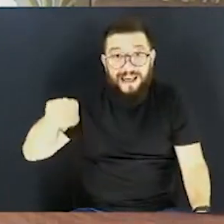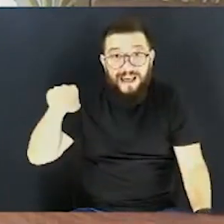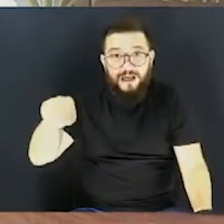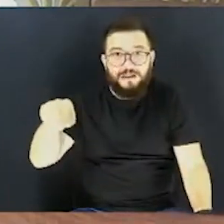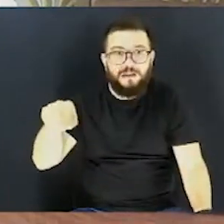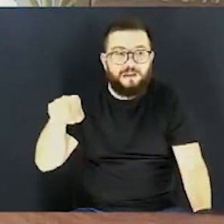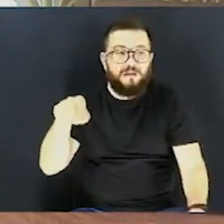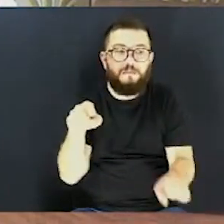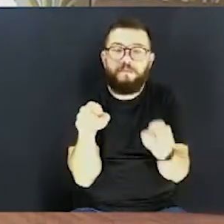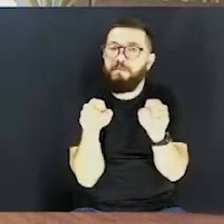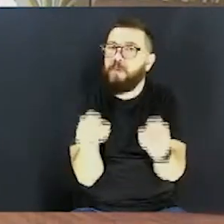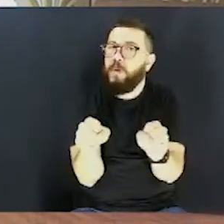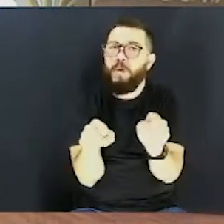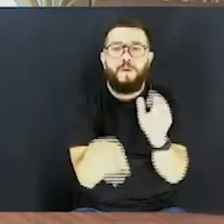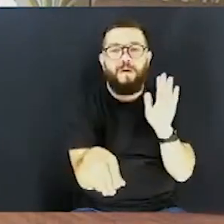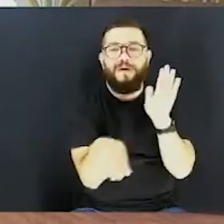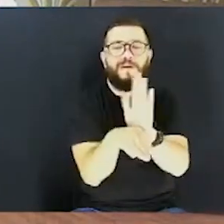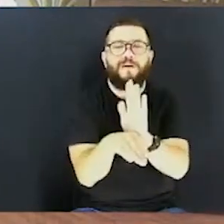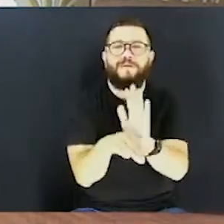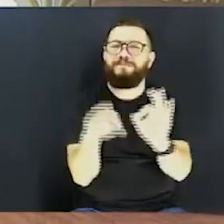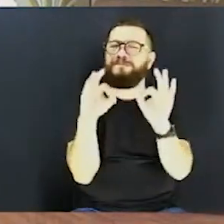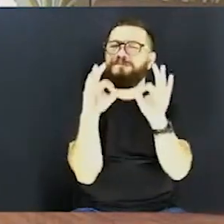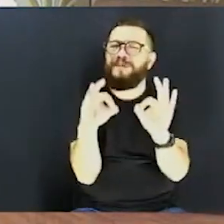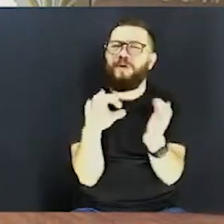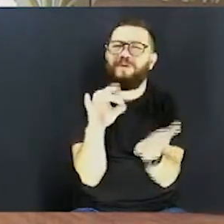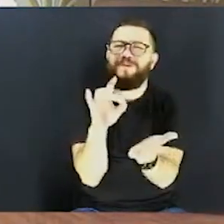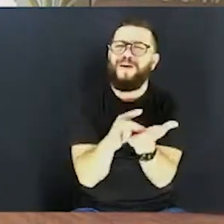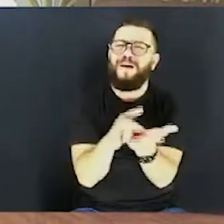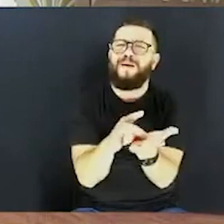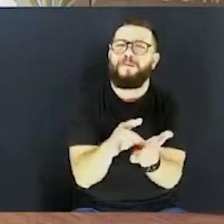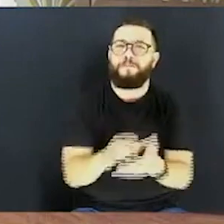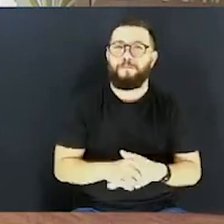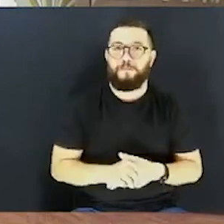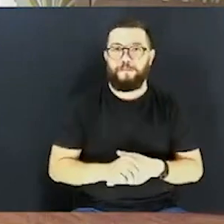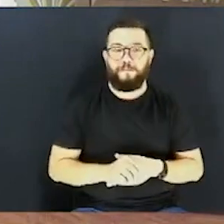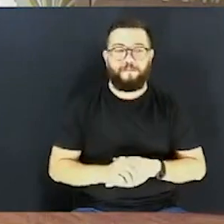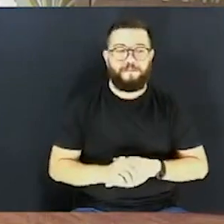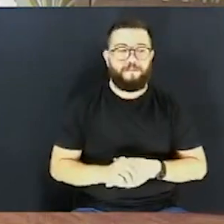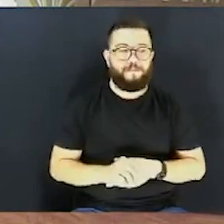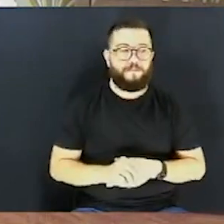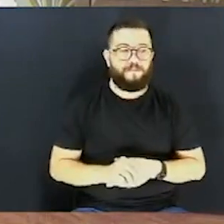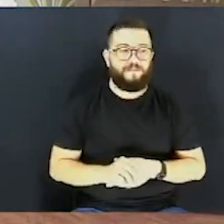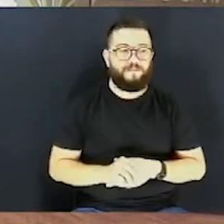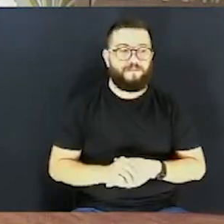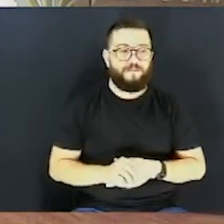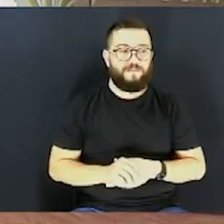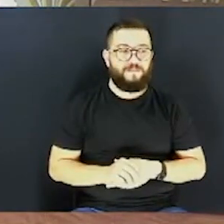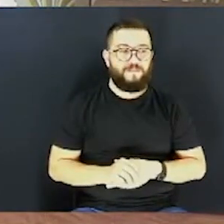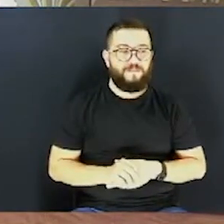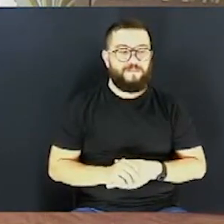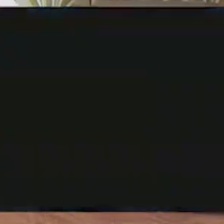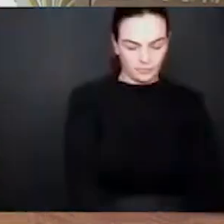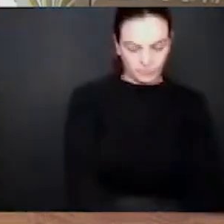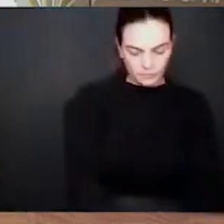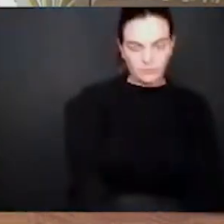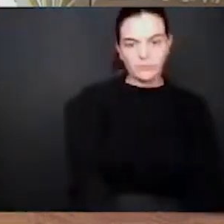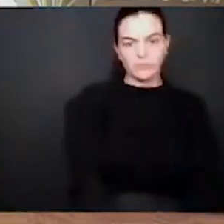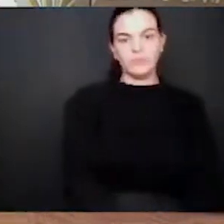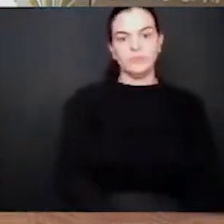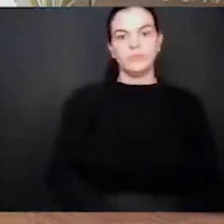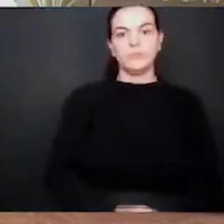crescimento econômico. A gente não está falando apenas aqui de um direito humano, que já não é